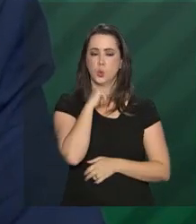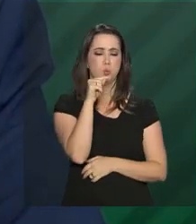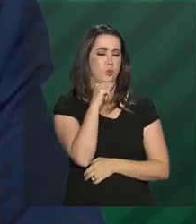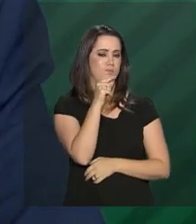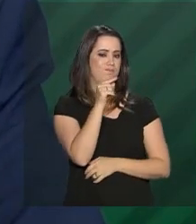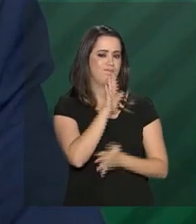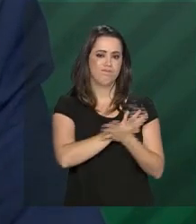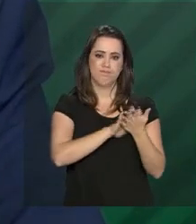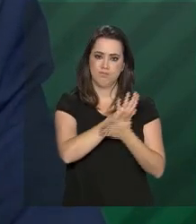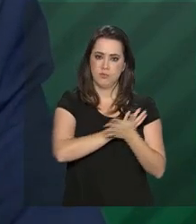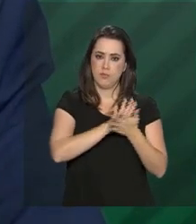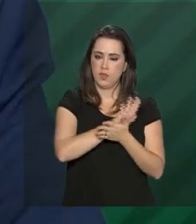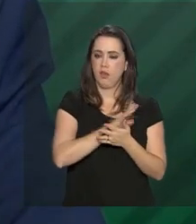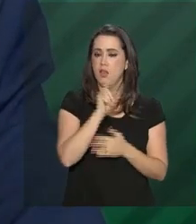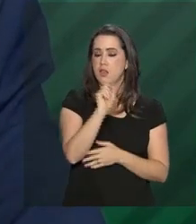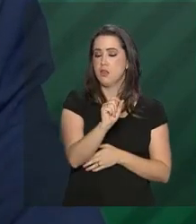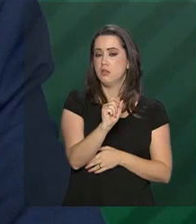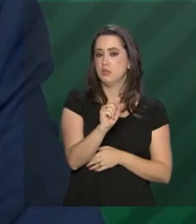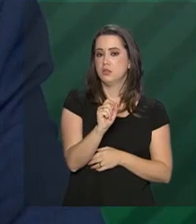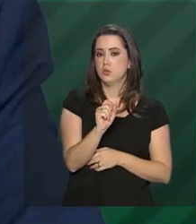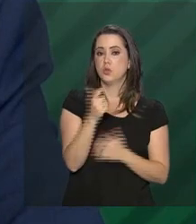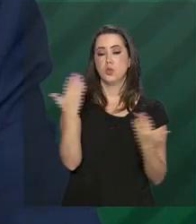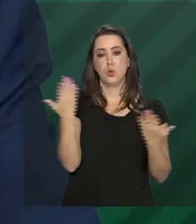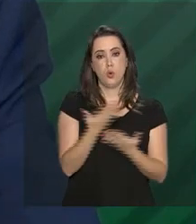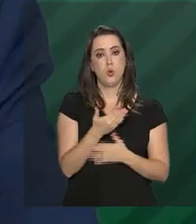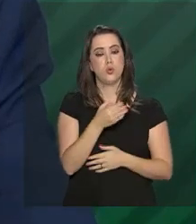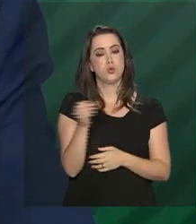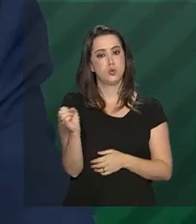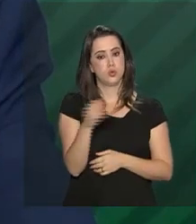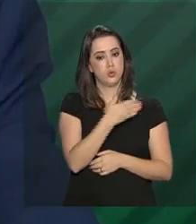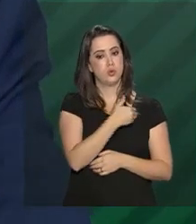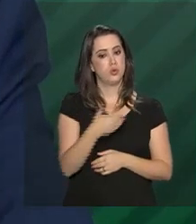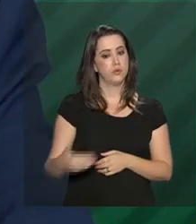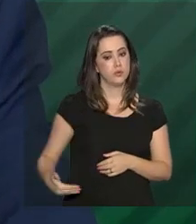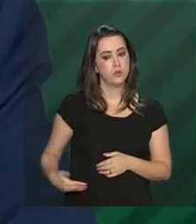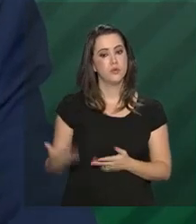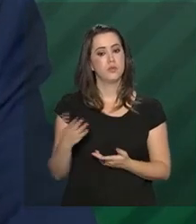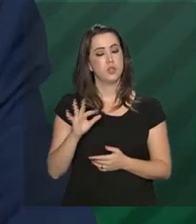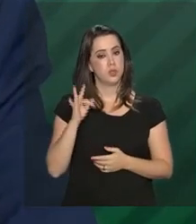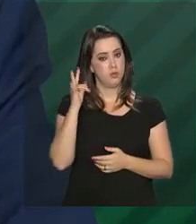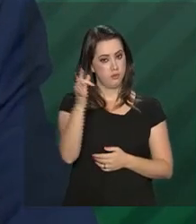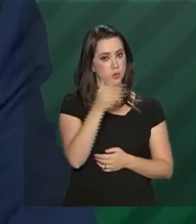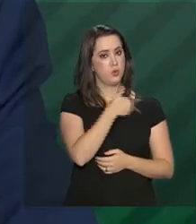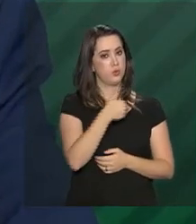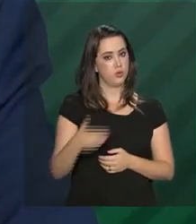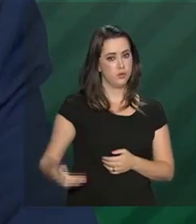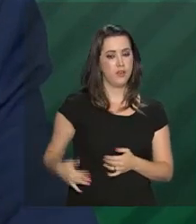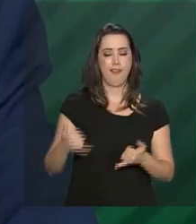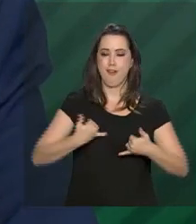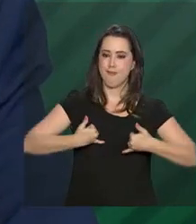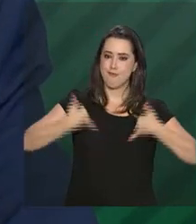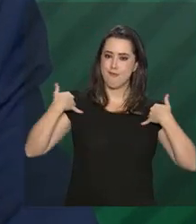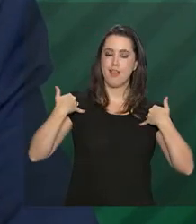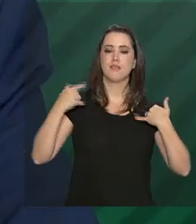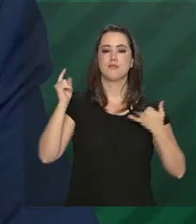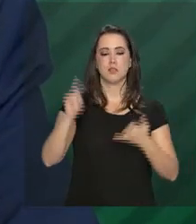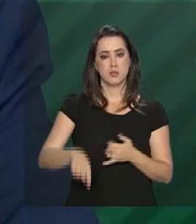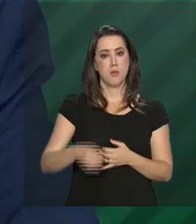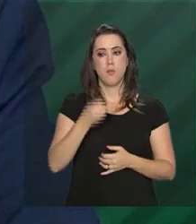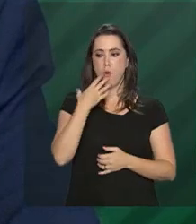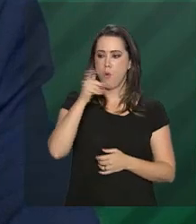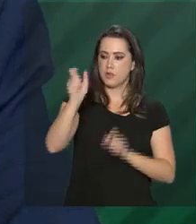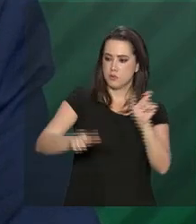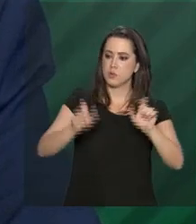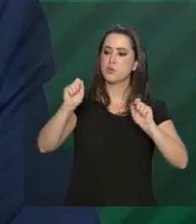nenhuma que a diretriz do atual governo ea intenção do próximo governo é a festas e desta forma que as pessoas